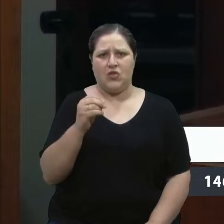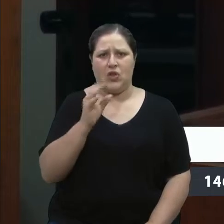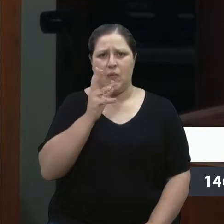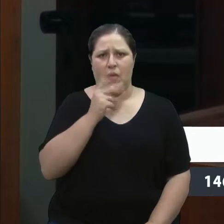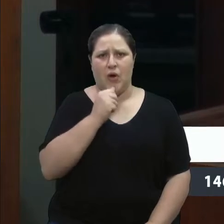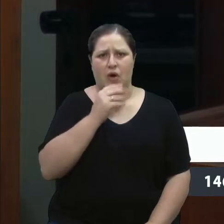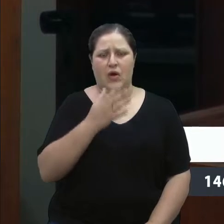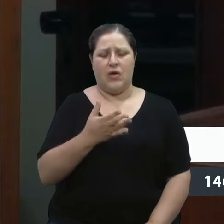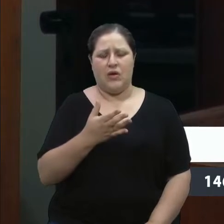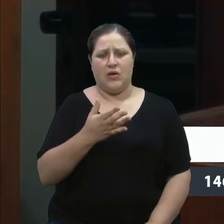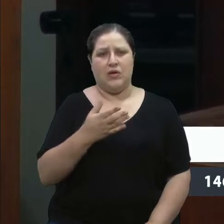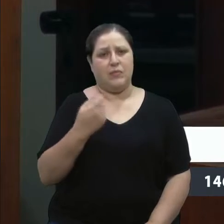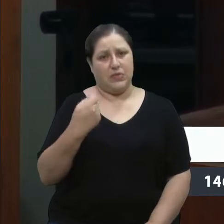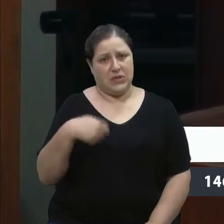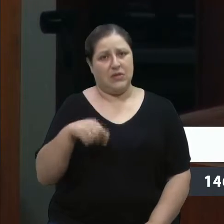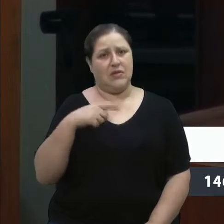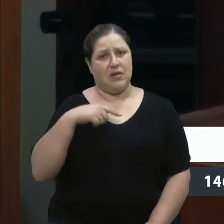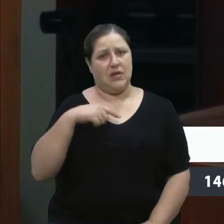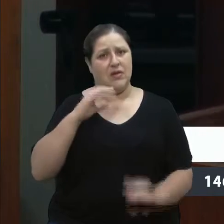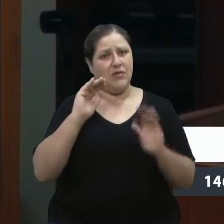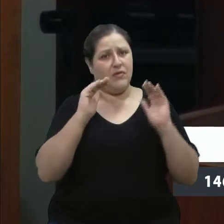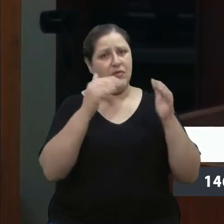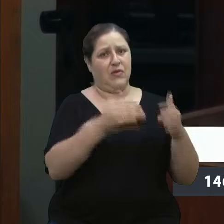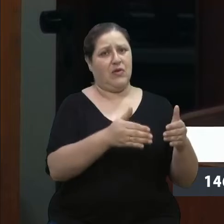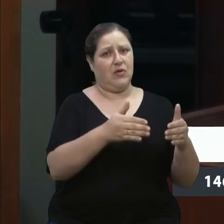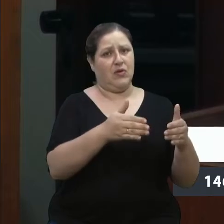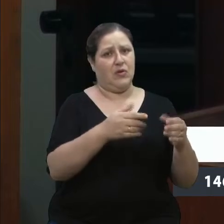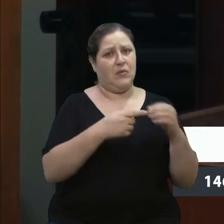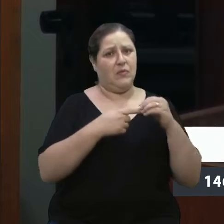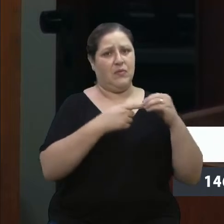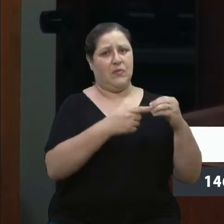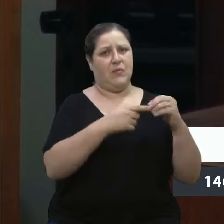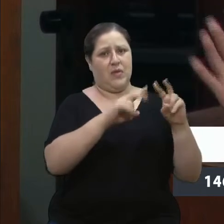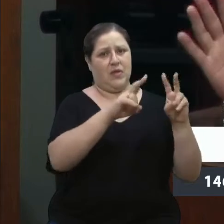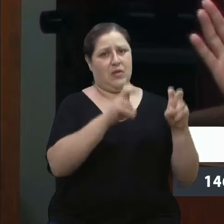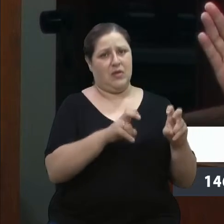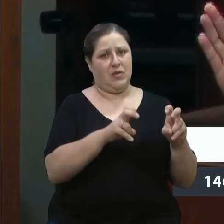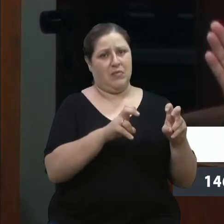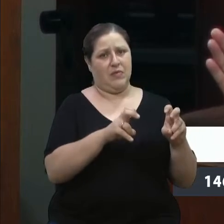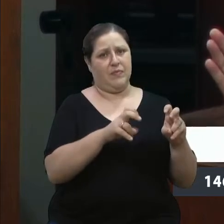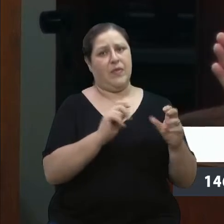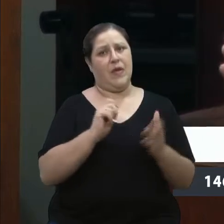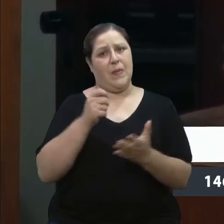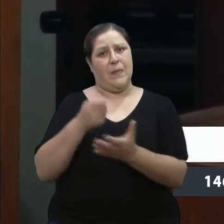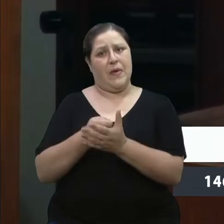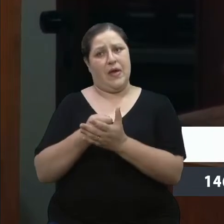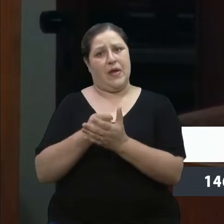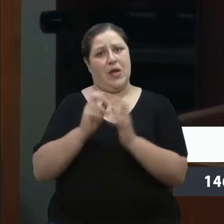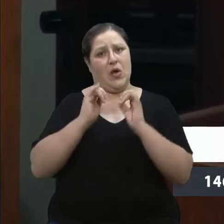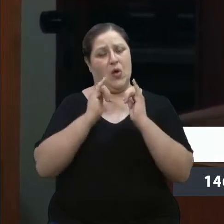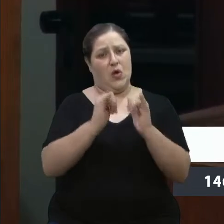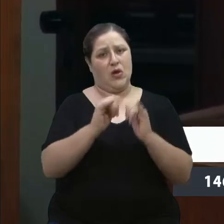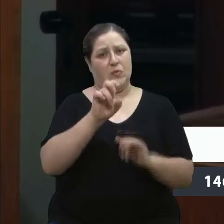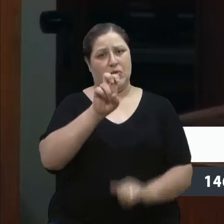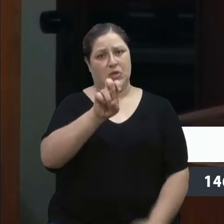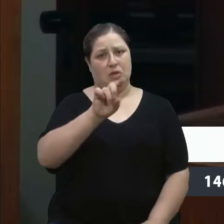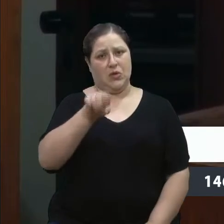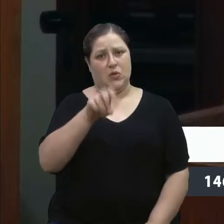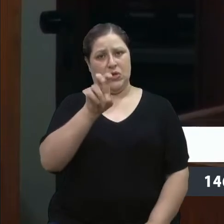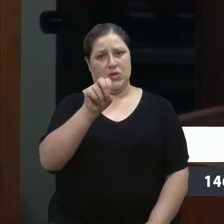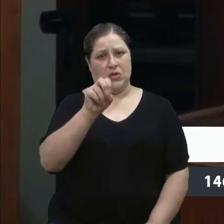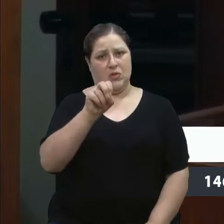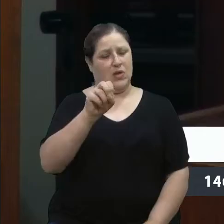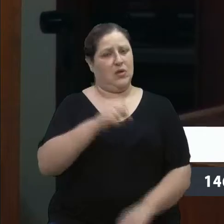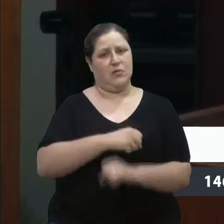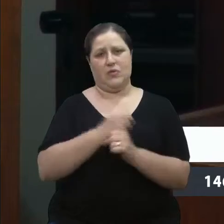prioridade e responsabilidade com o tema. A tarifa a 5,50 não tem como. Não tem como,